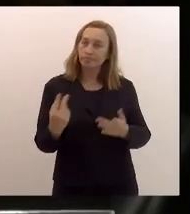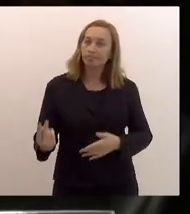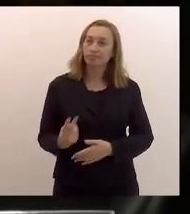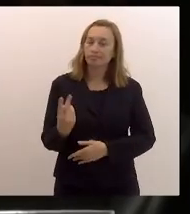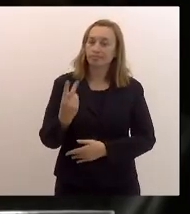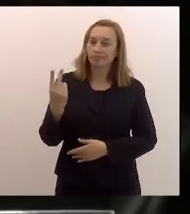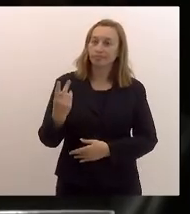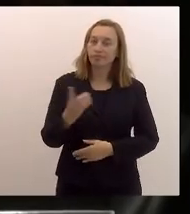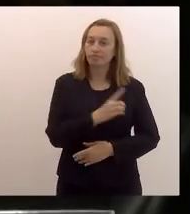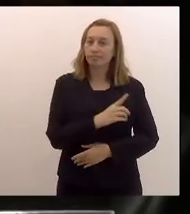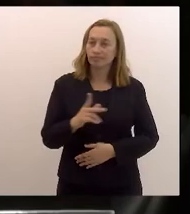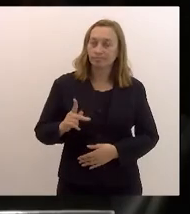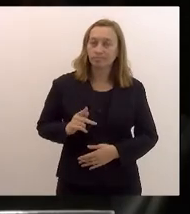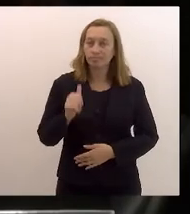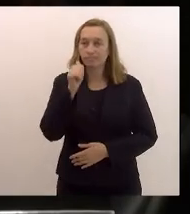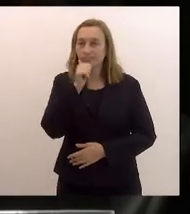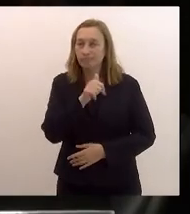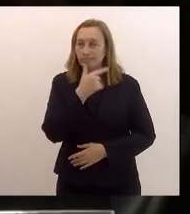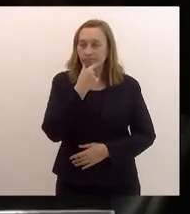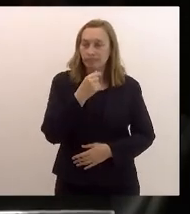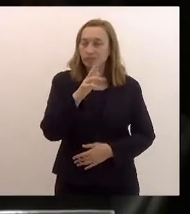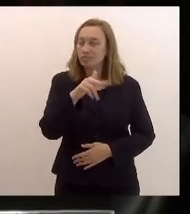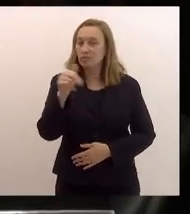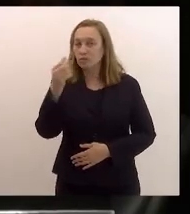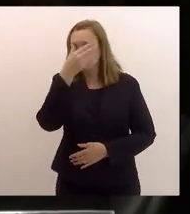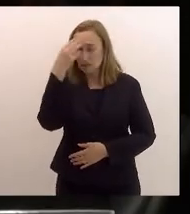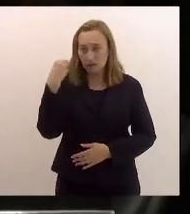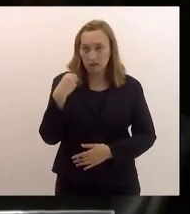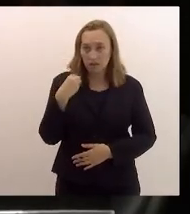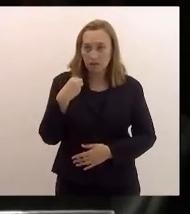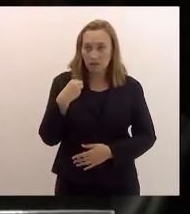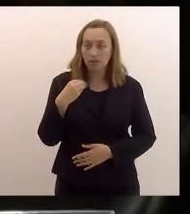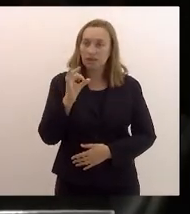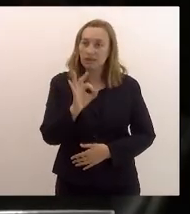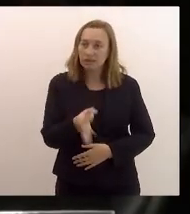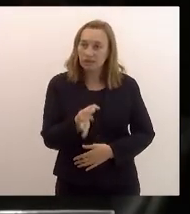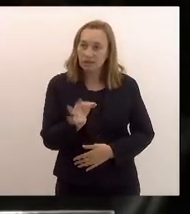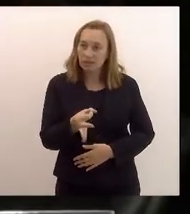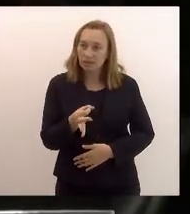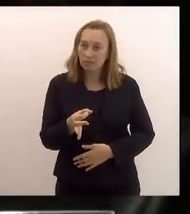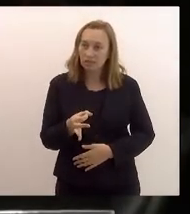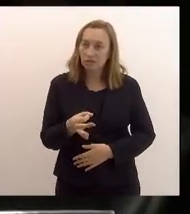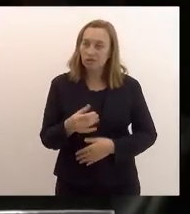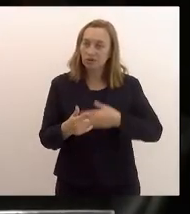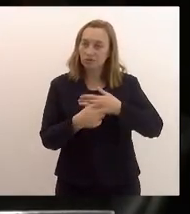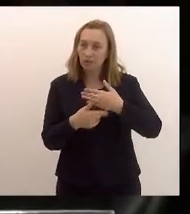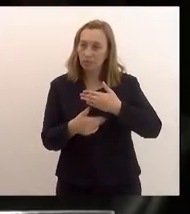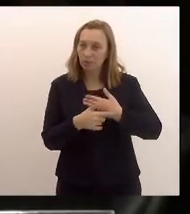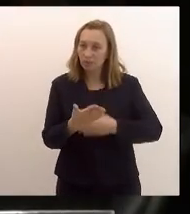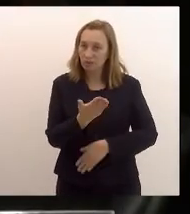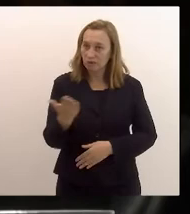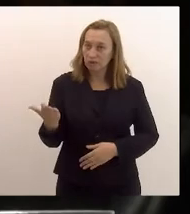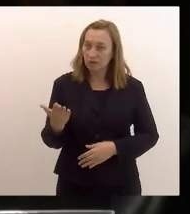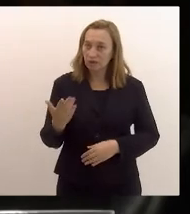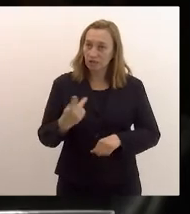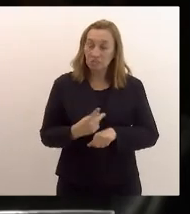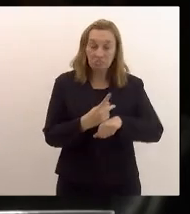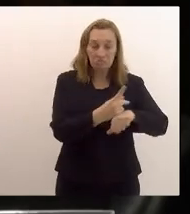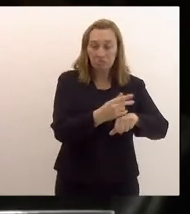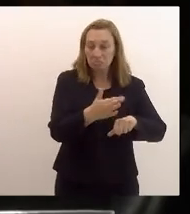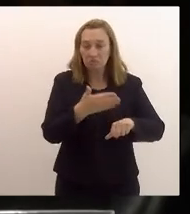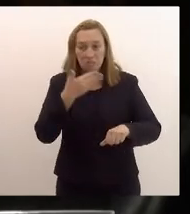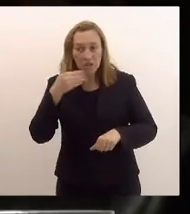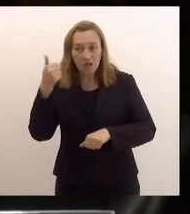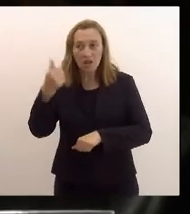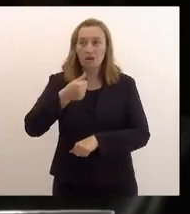valiosa aos defensores e os Defensores nunca se esqueçam certamente dessa vocação Esse é o maior prêmio